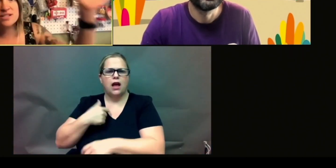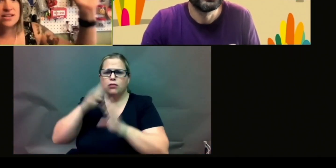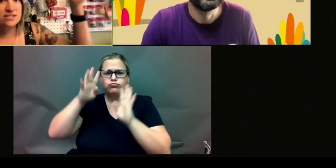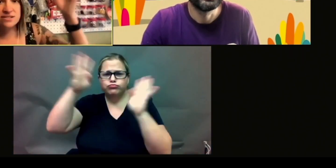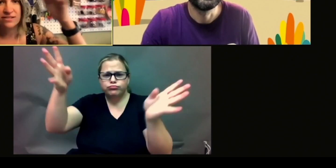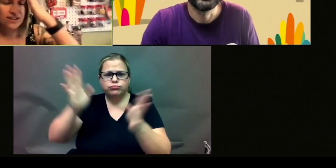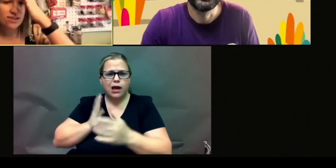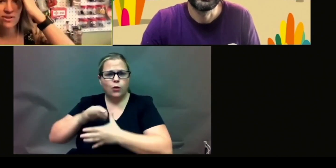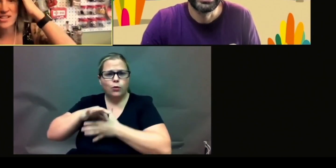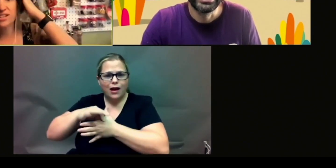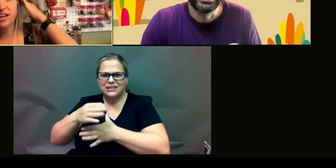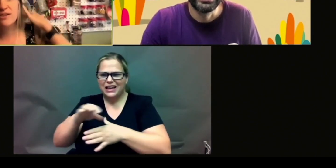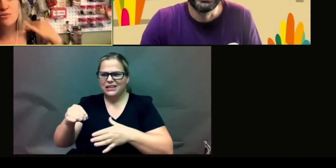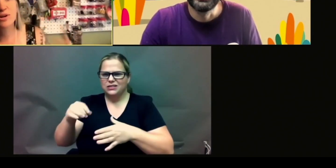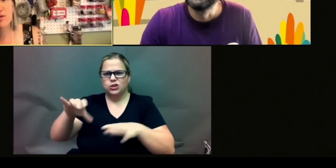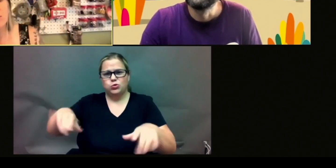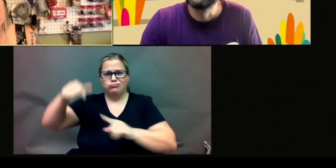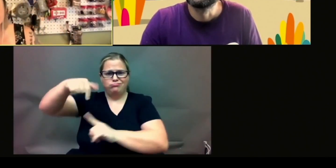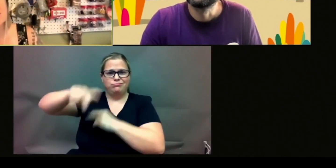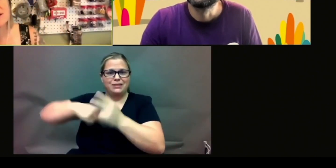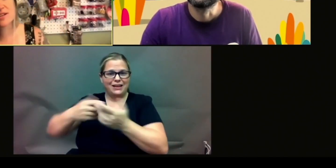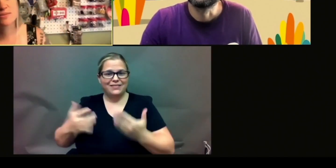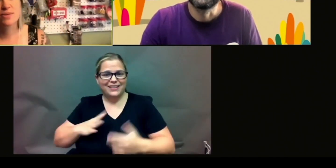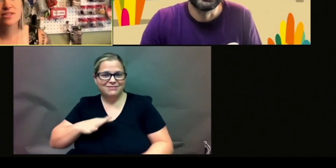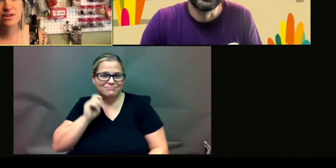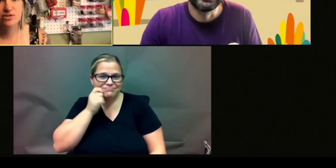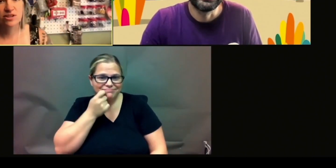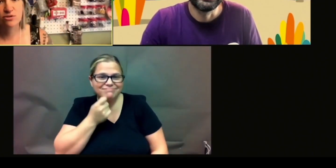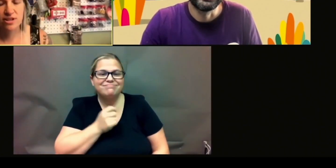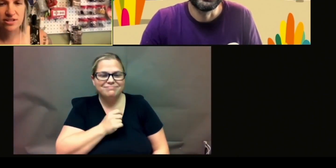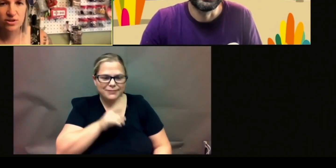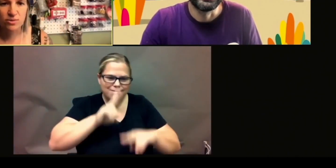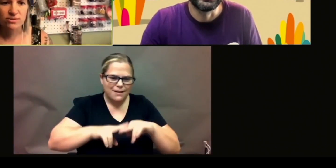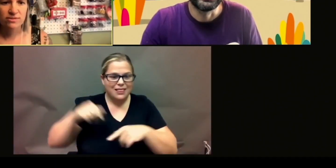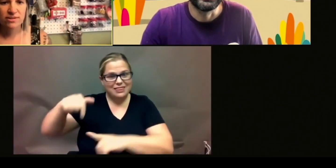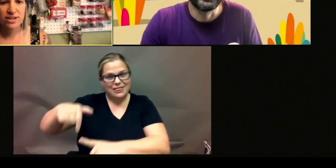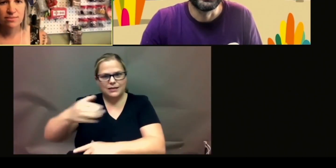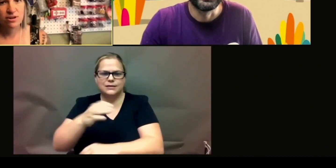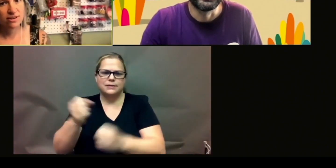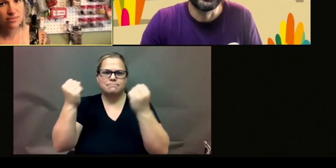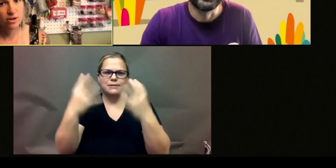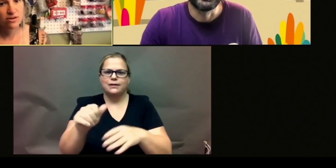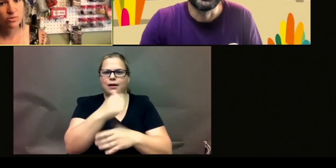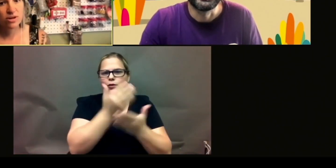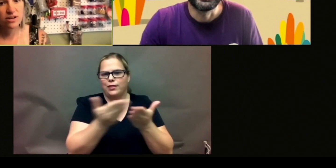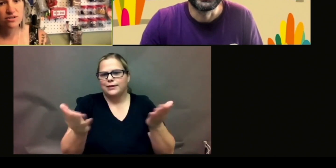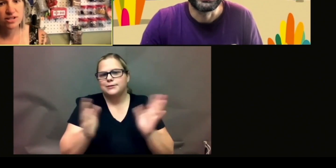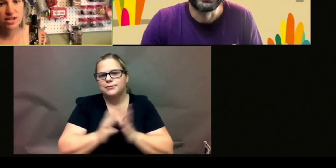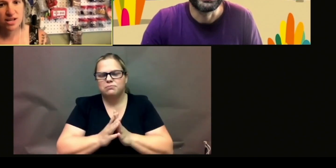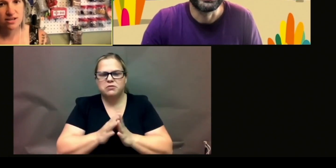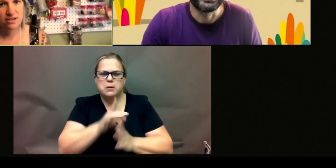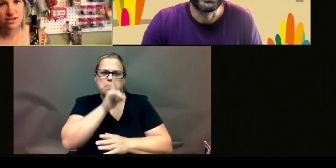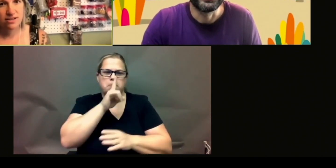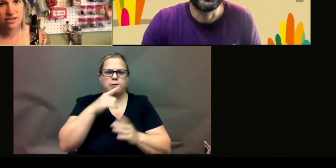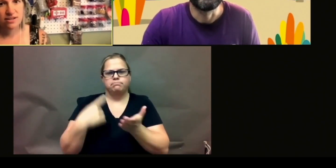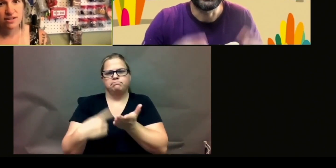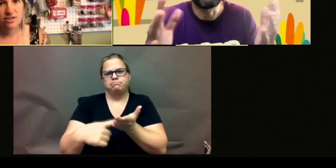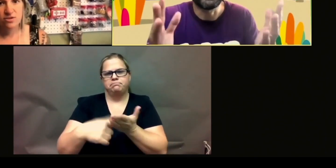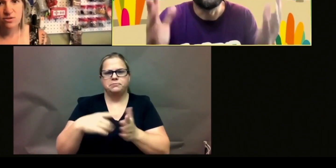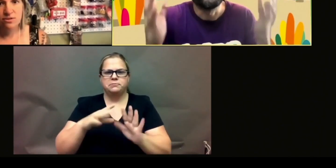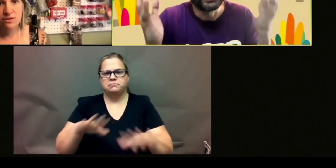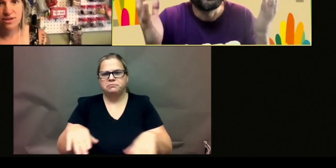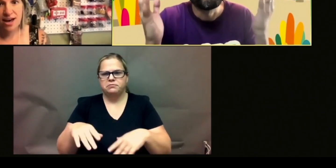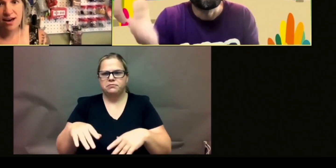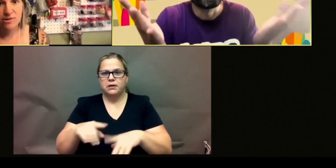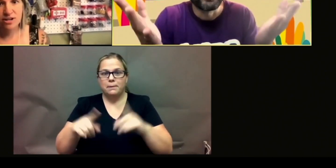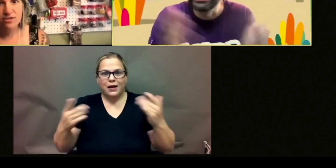na Makemake é que eu também sou a criadora de opções e aplicativos e atividades. E nós estamos